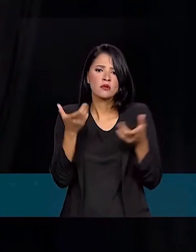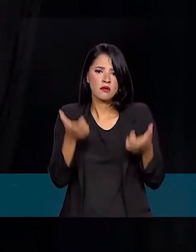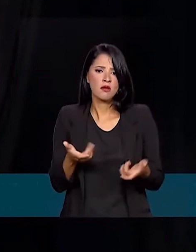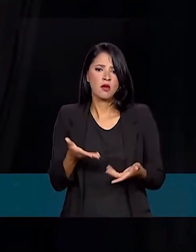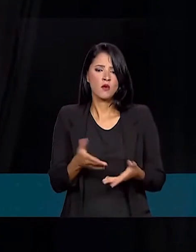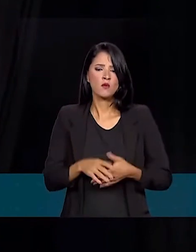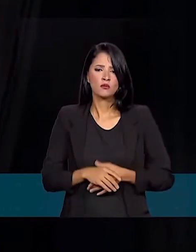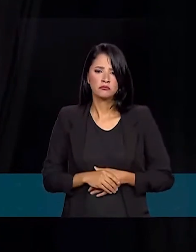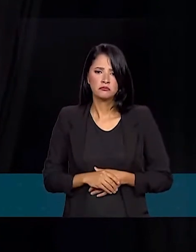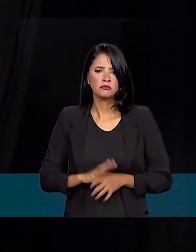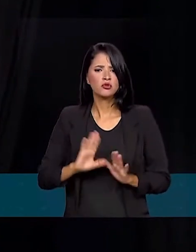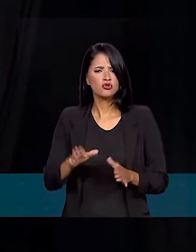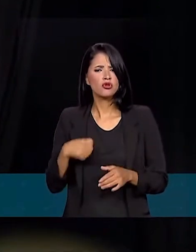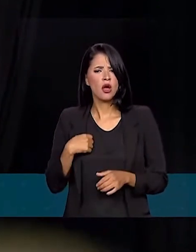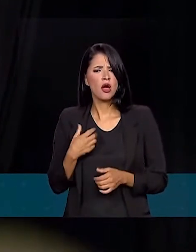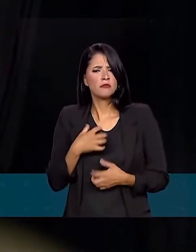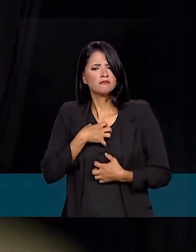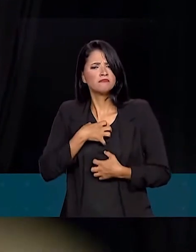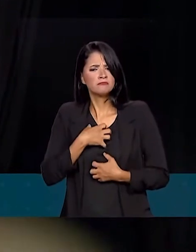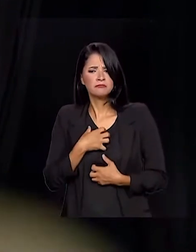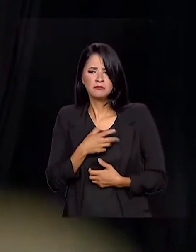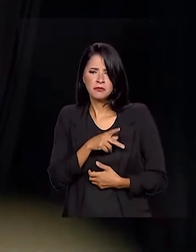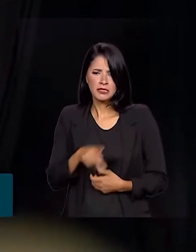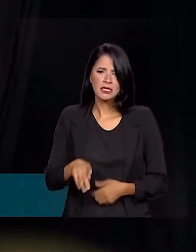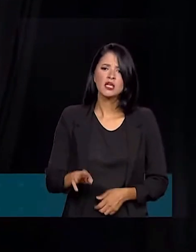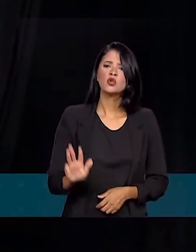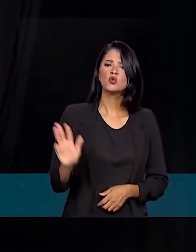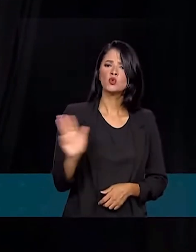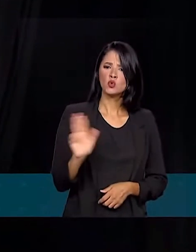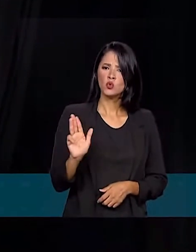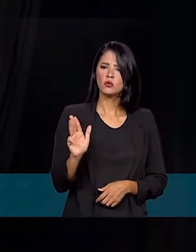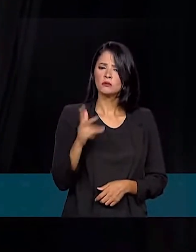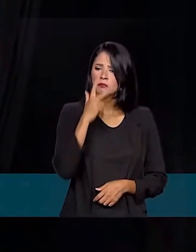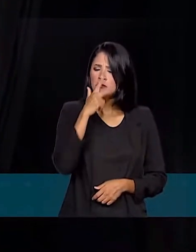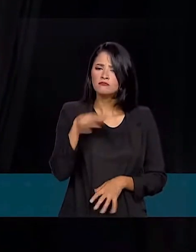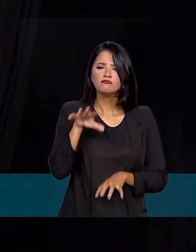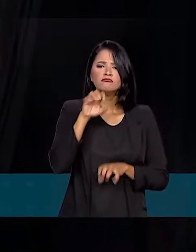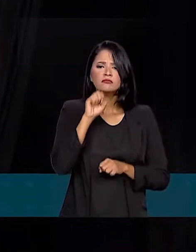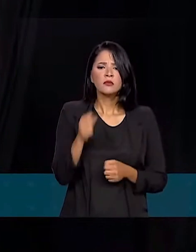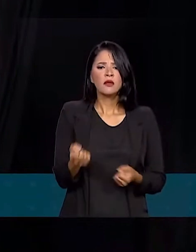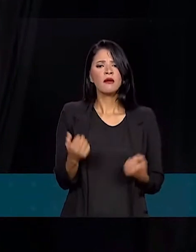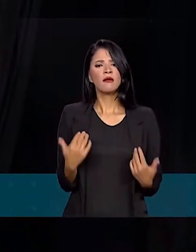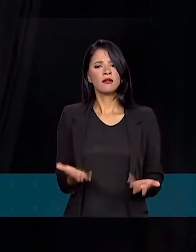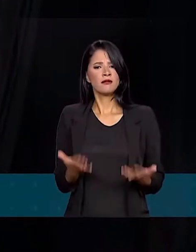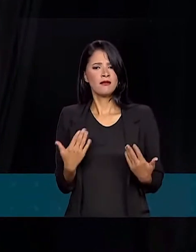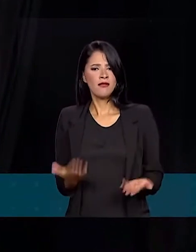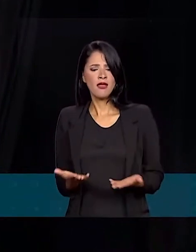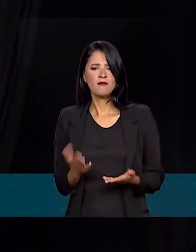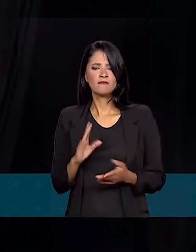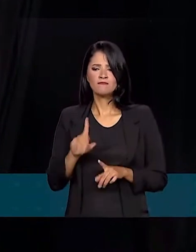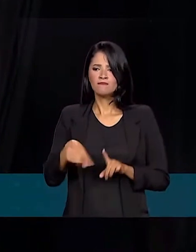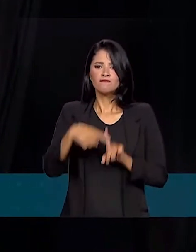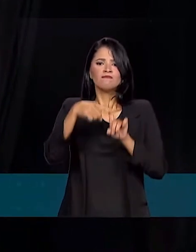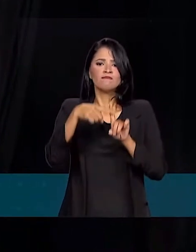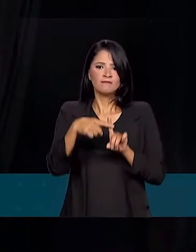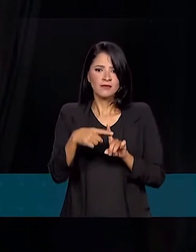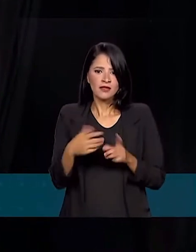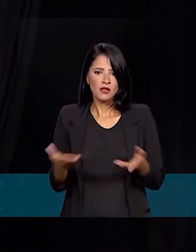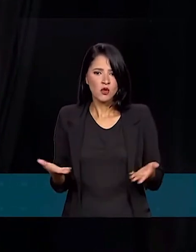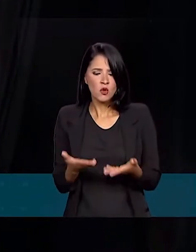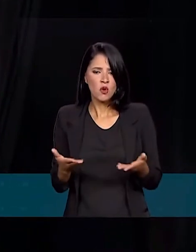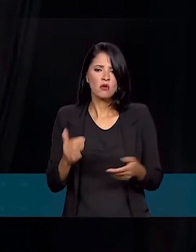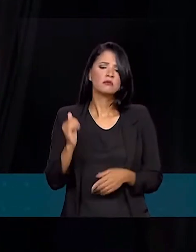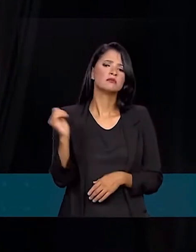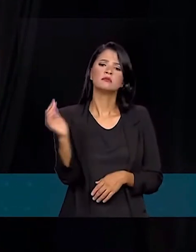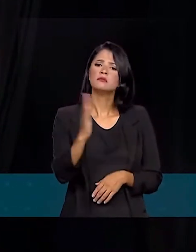nós sentimos presidente Lula um ar mais leve otimismo o